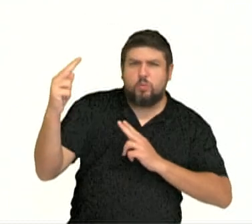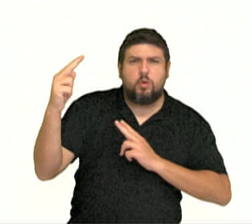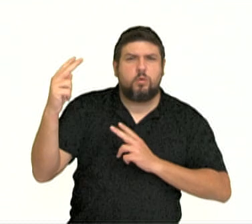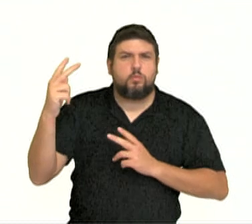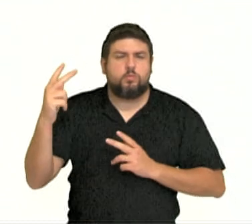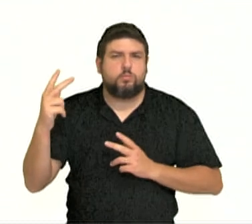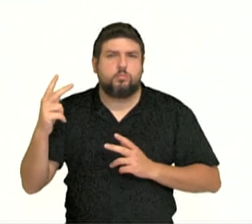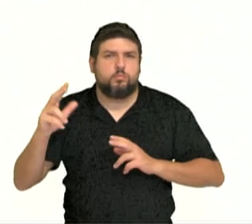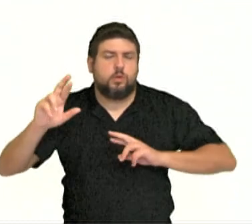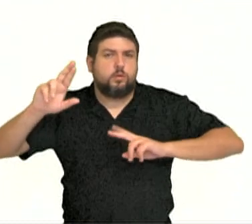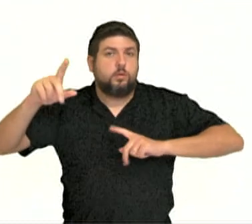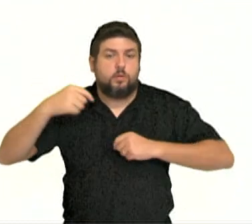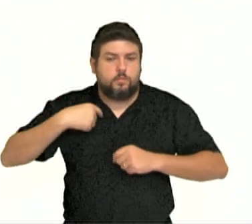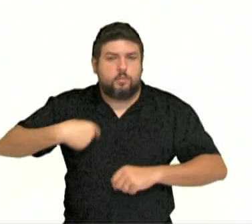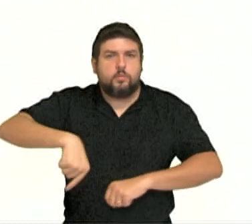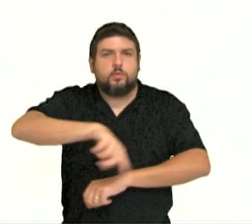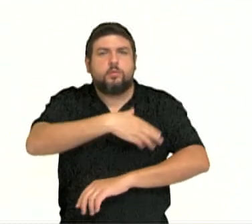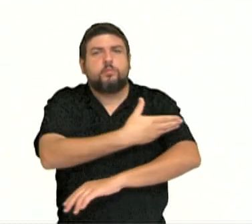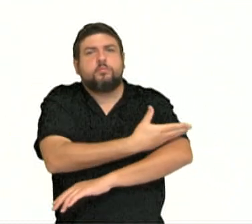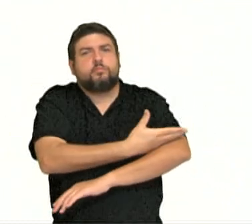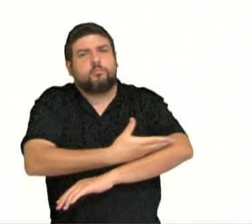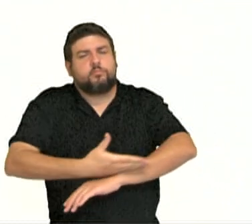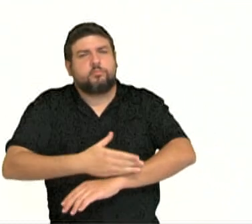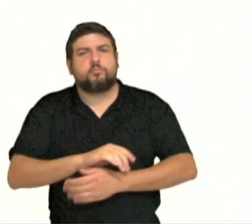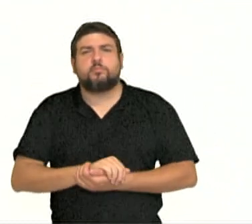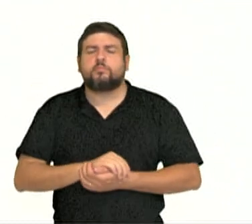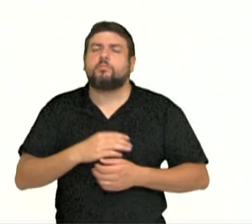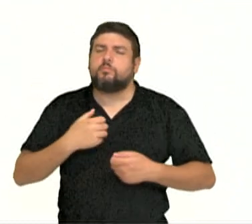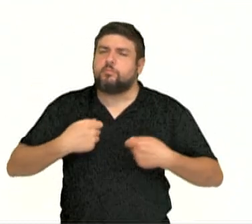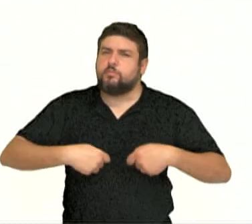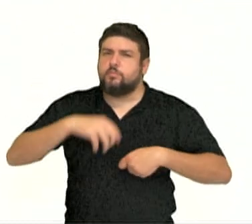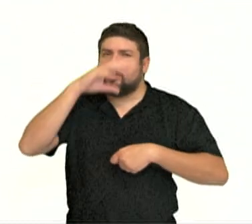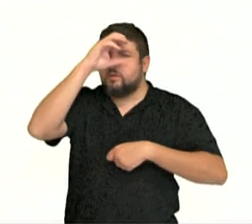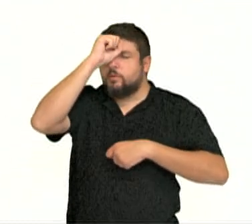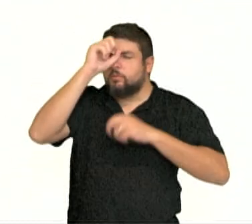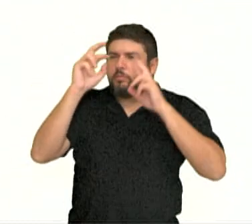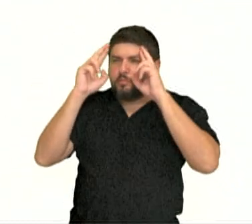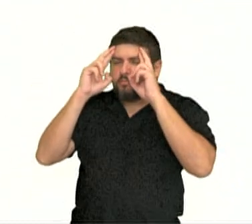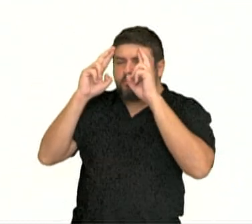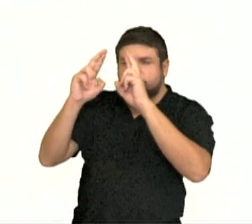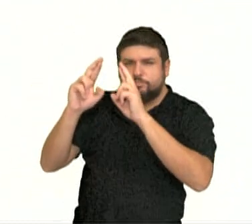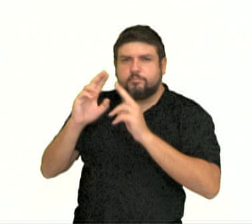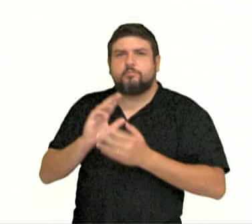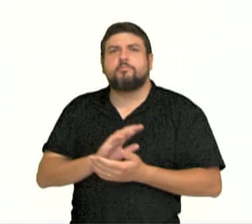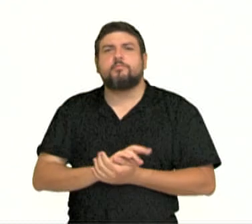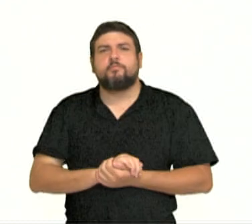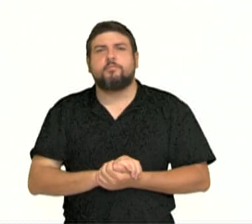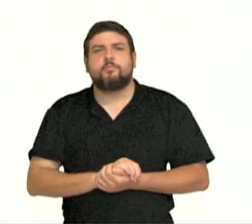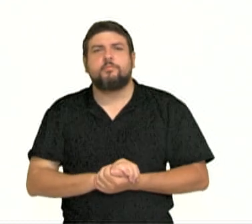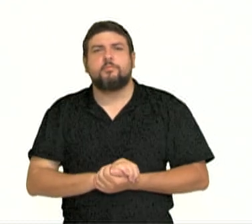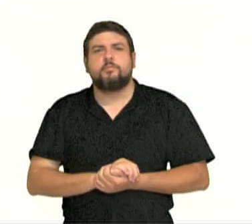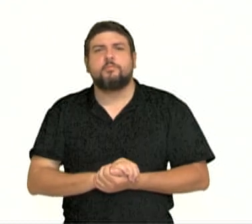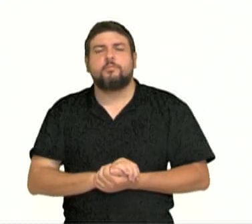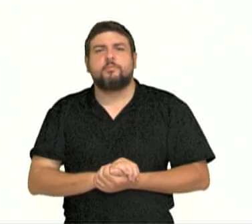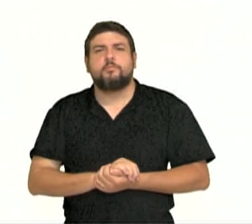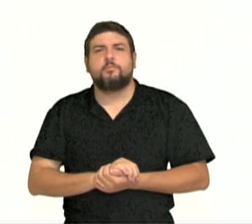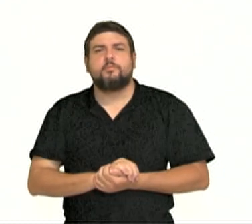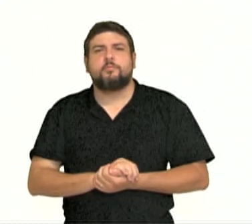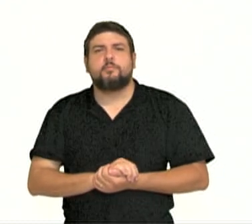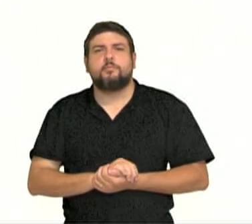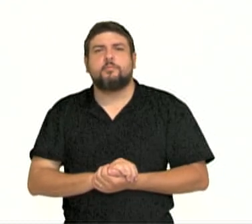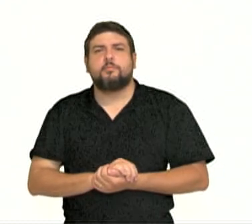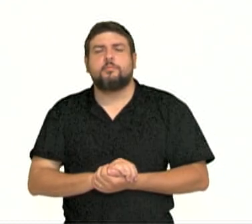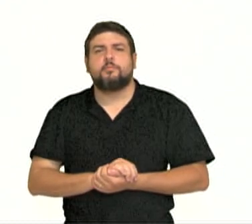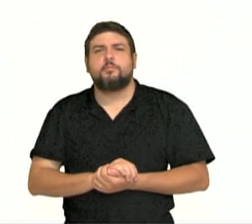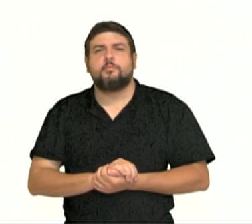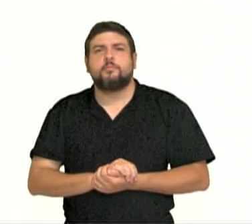tipo de beleza que nós estamos acostumados, né? A gente tem que aprender a respeitar a cultura do outro. Alguns tipos já foram